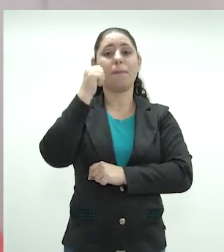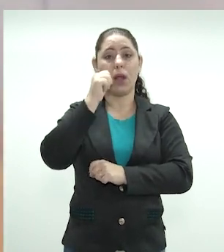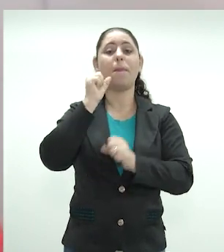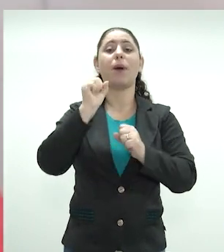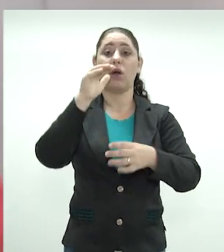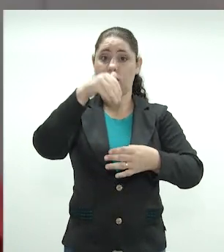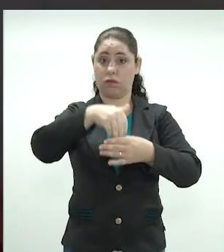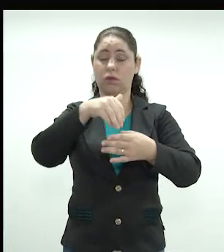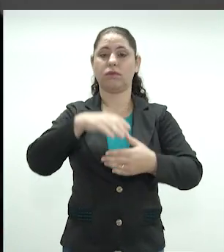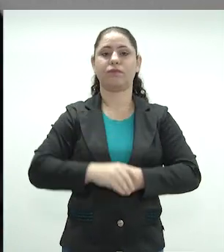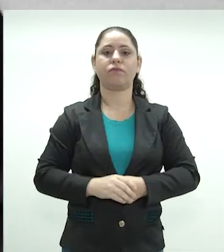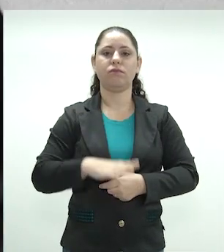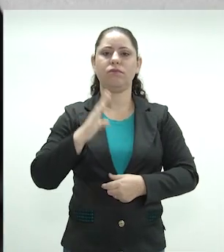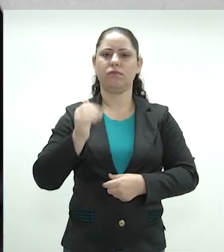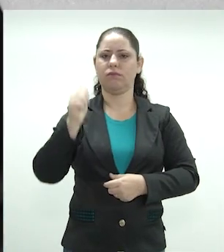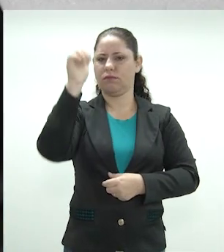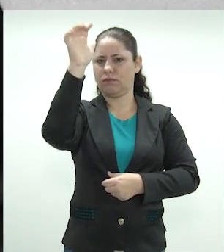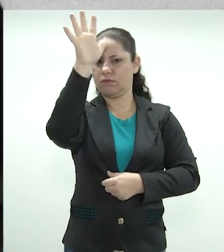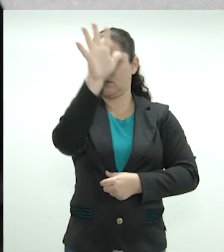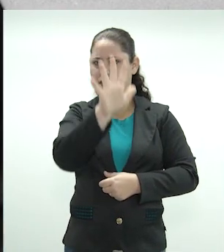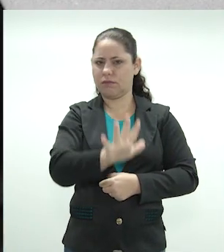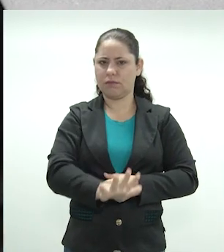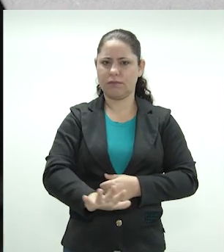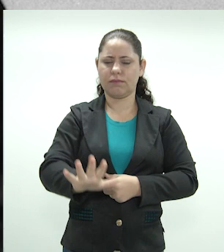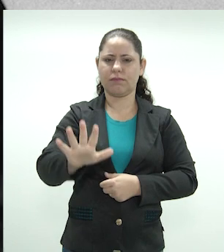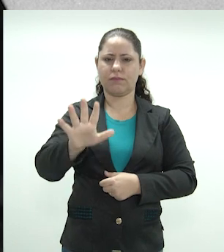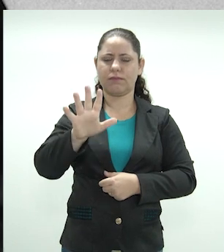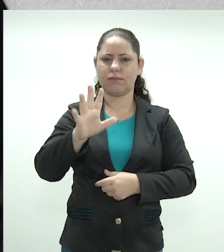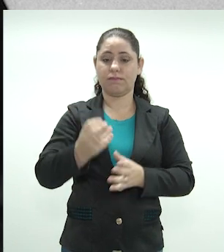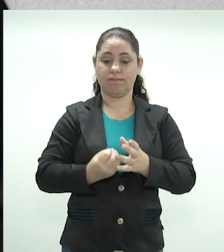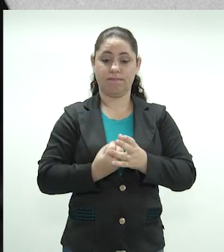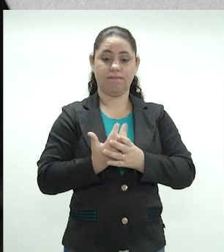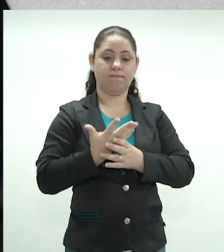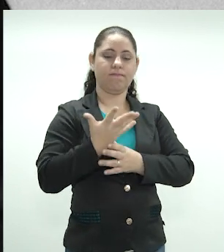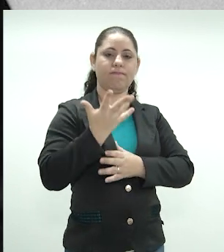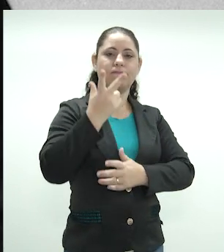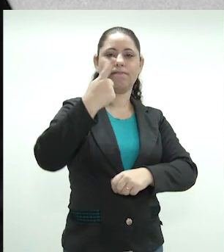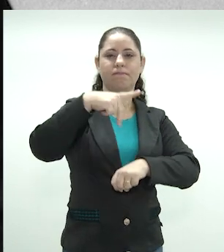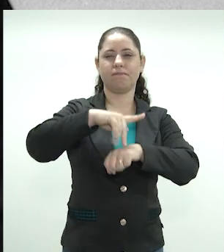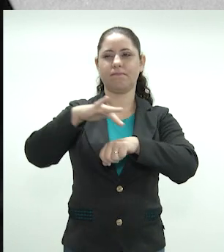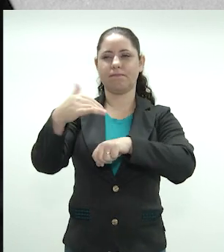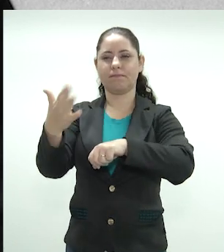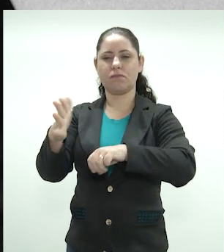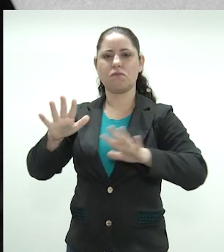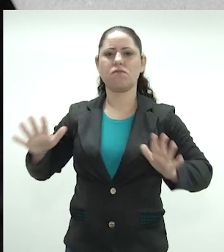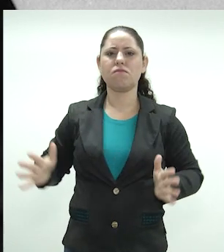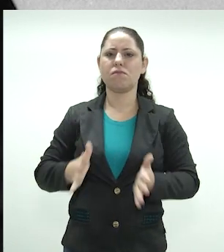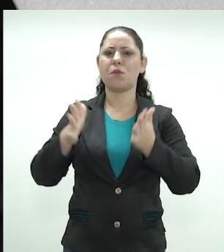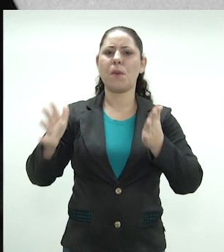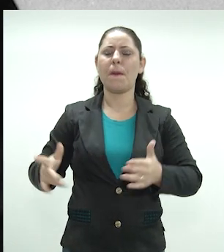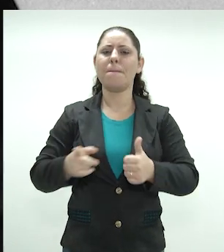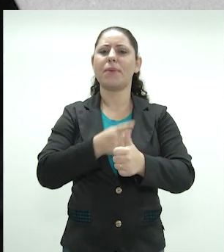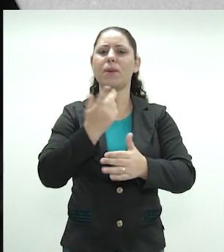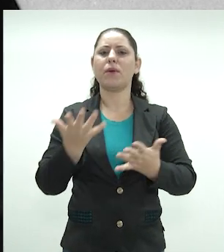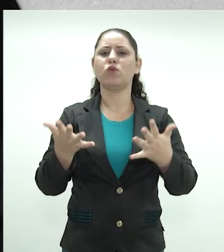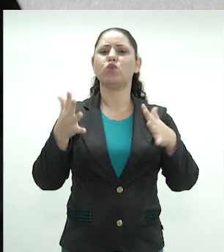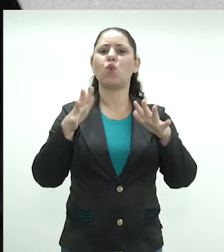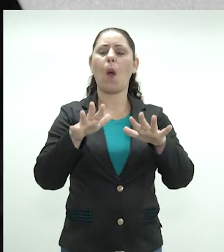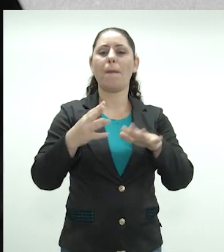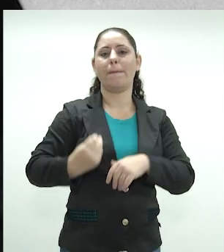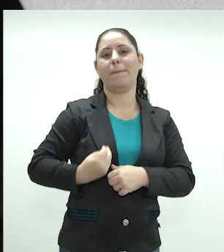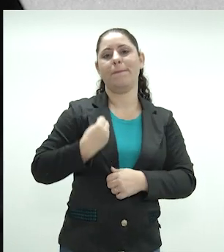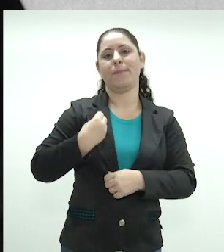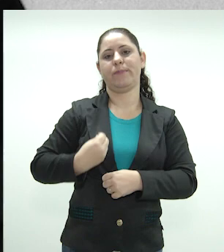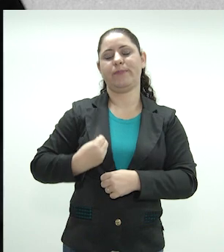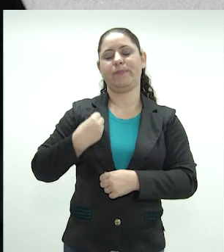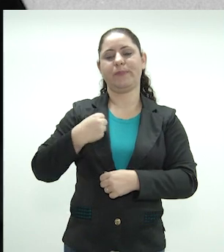mulheres puderam votar. Já no Brasil, uma inspiração internacional motivou a primeira inclusão